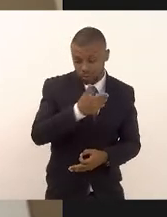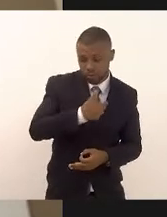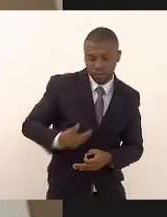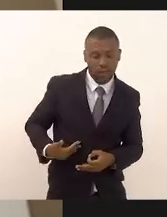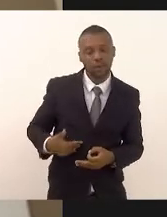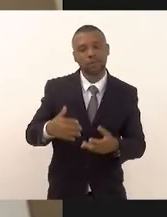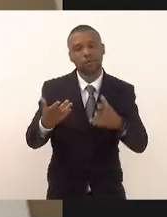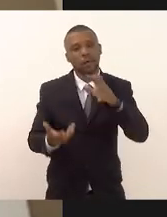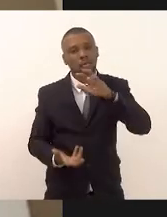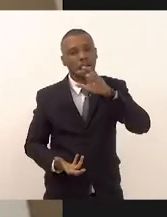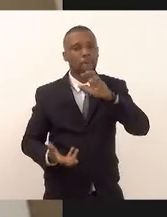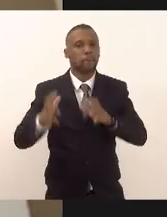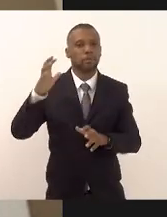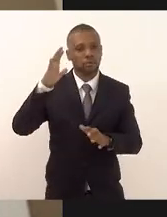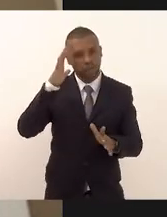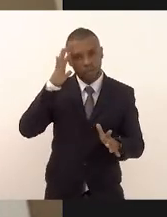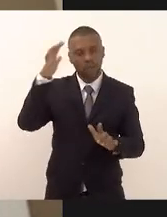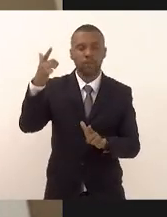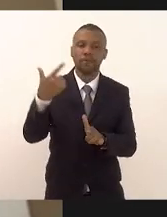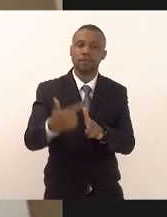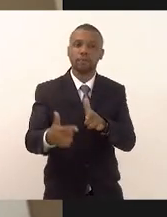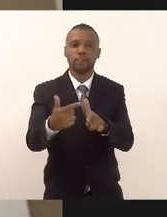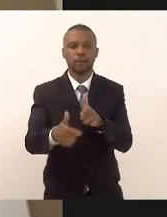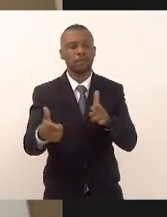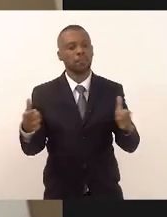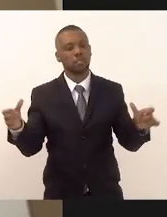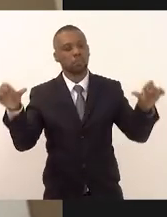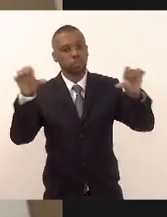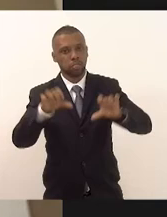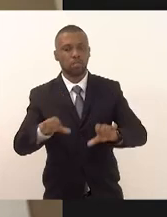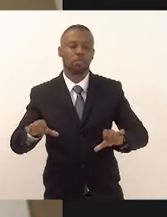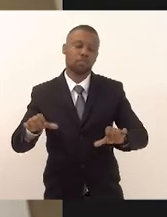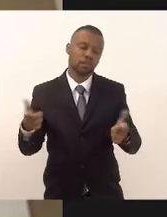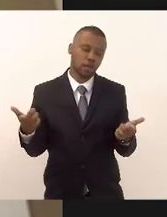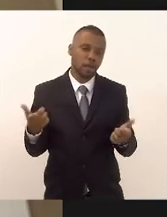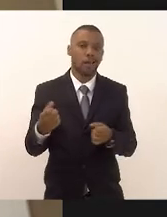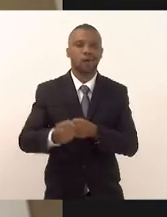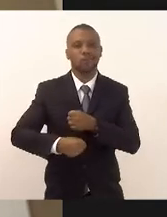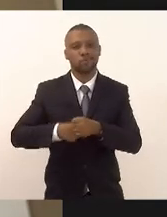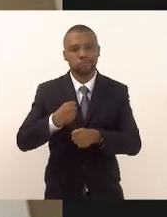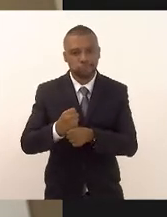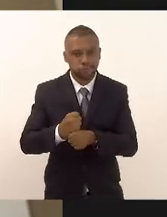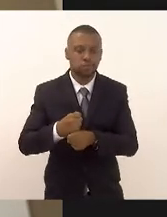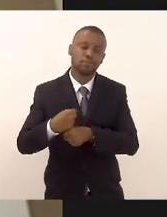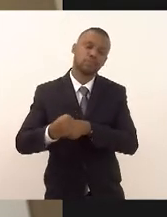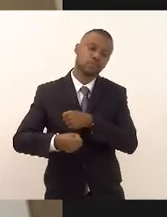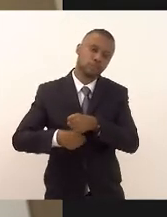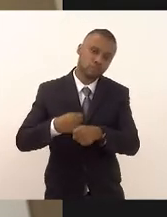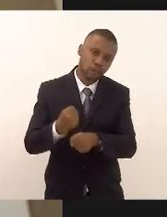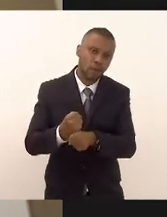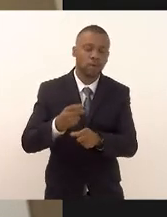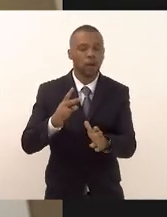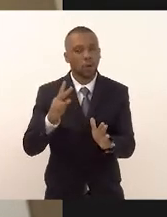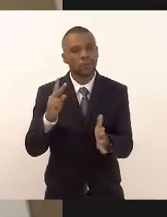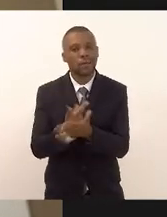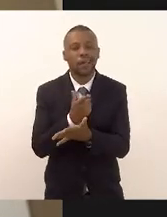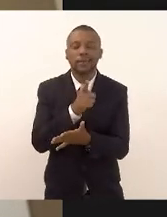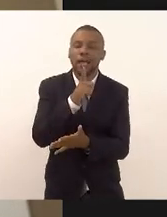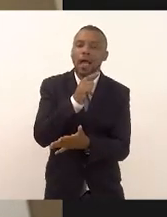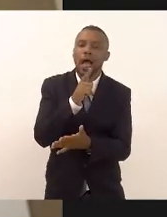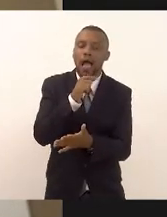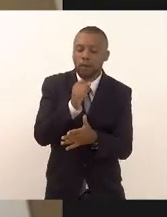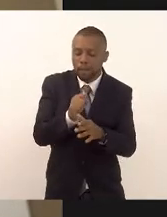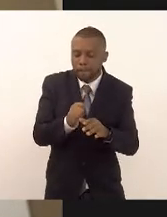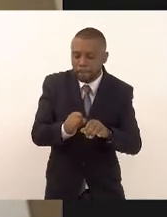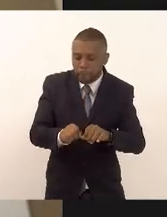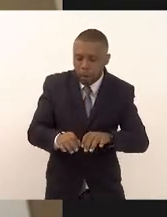situação calamitosa que praticamente todos os anos ocorre com alagamento, enchente